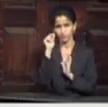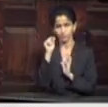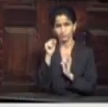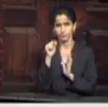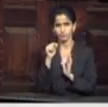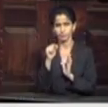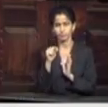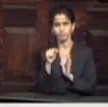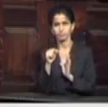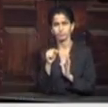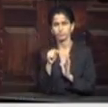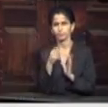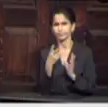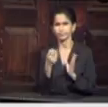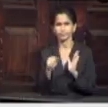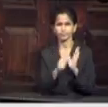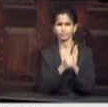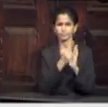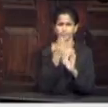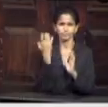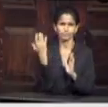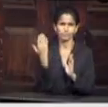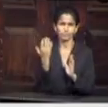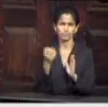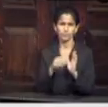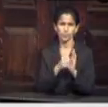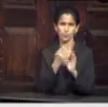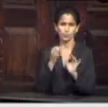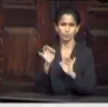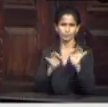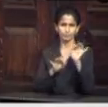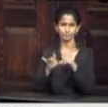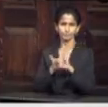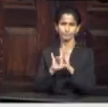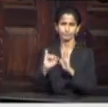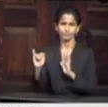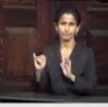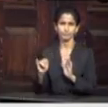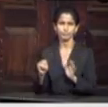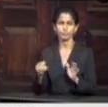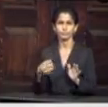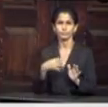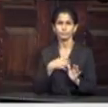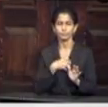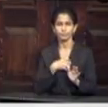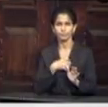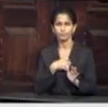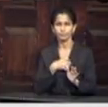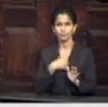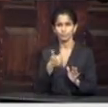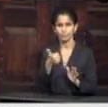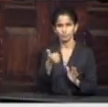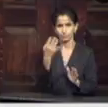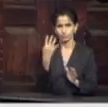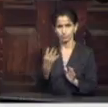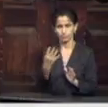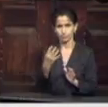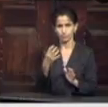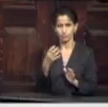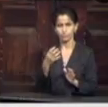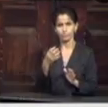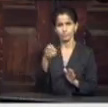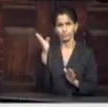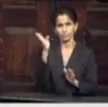destaques em vários projetos de lei. E cito aqui o projeto de lei 1459